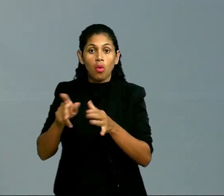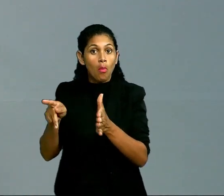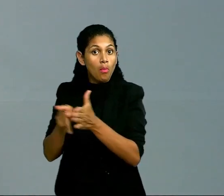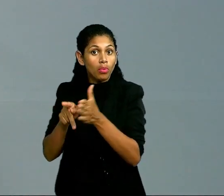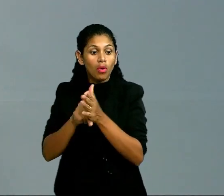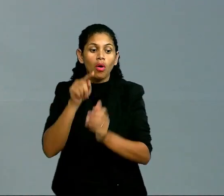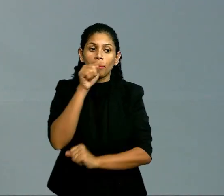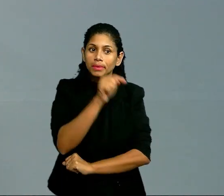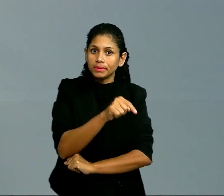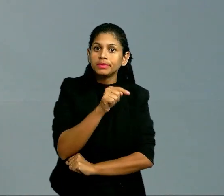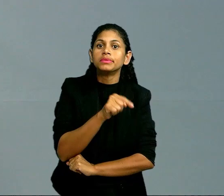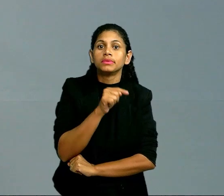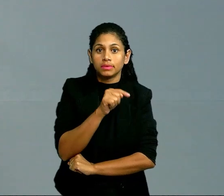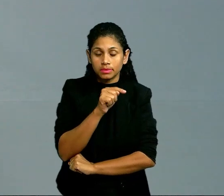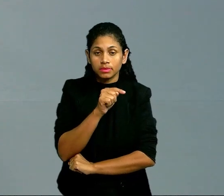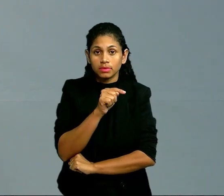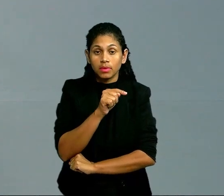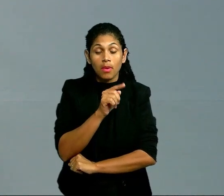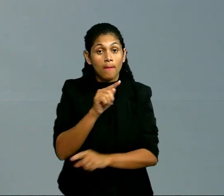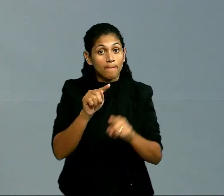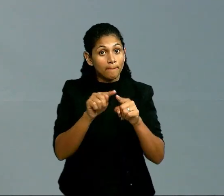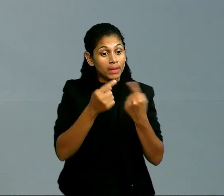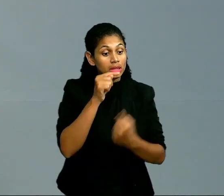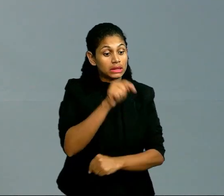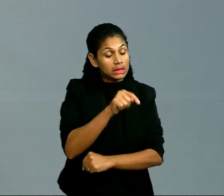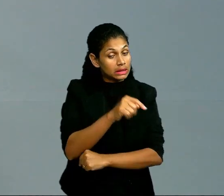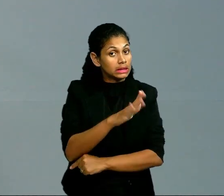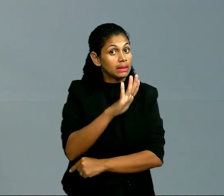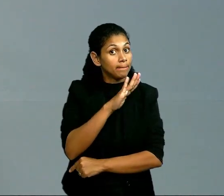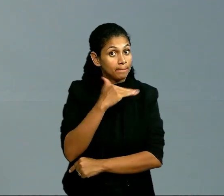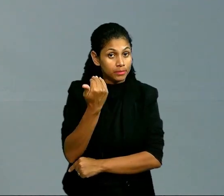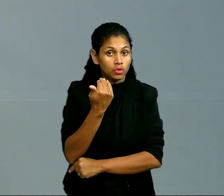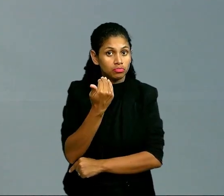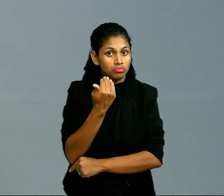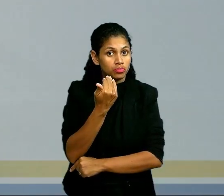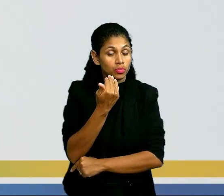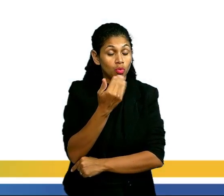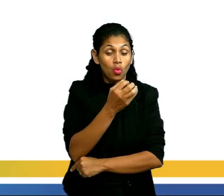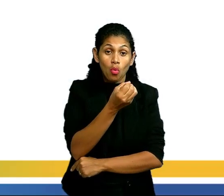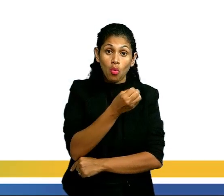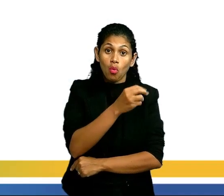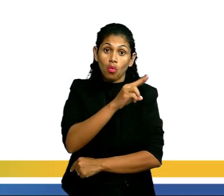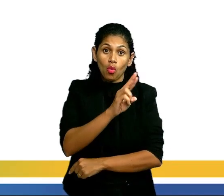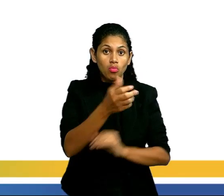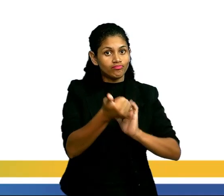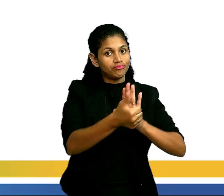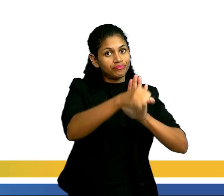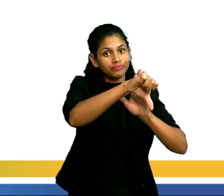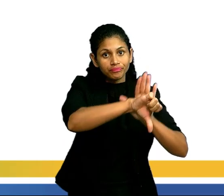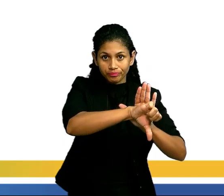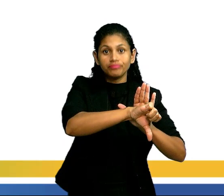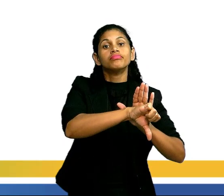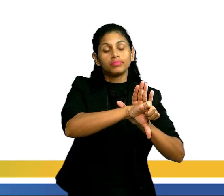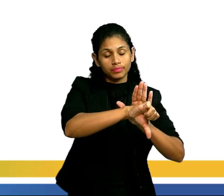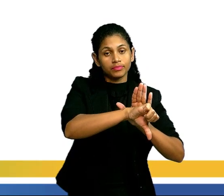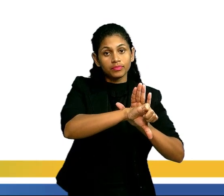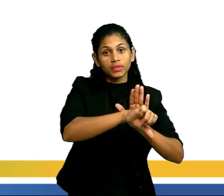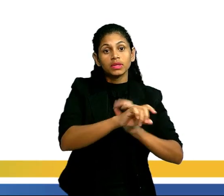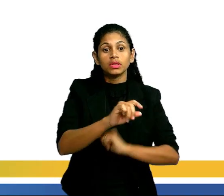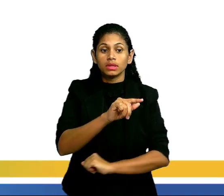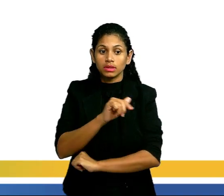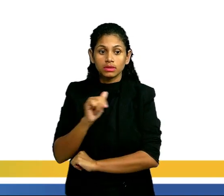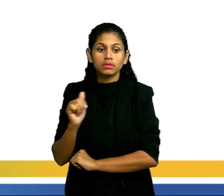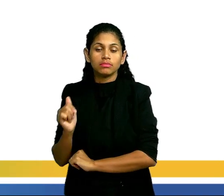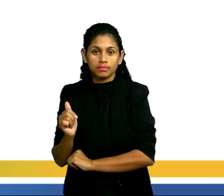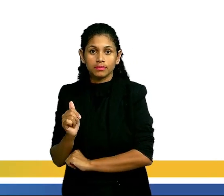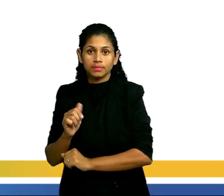está atenuado, tá? Morto, ou então inativado, ele está enfraquecido, tá certo? Para, assim, que são incapazes, né,